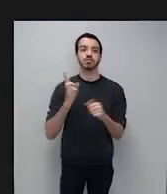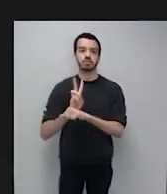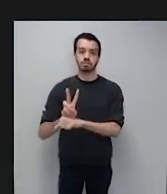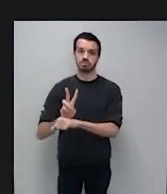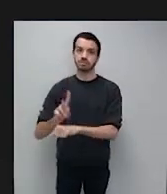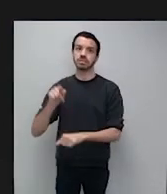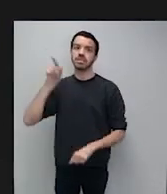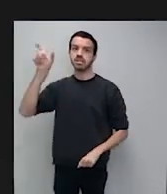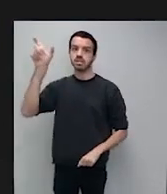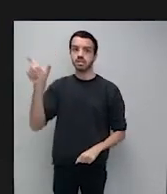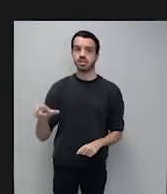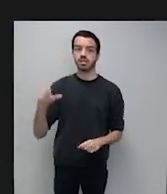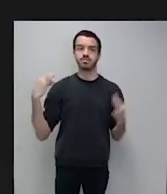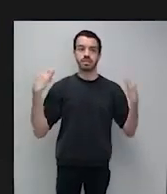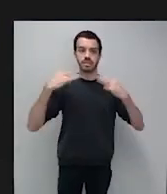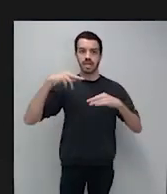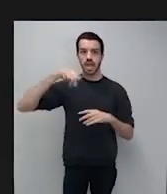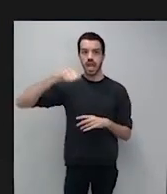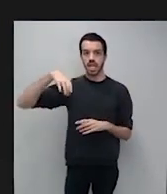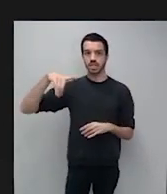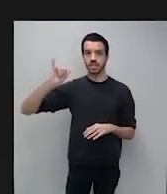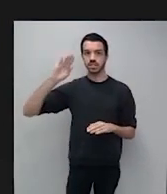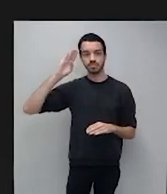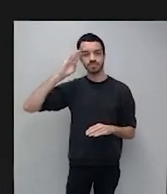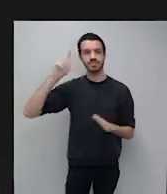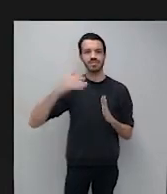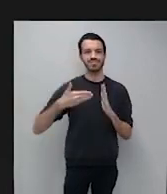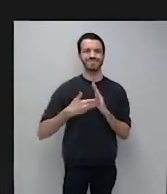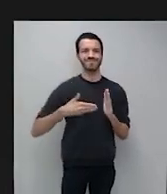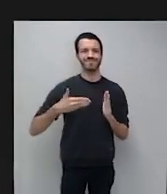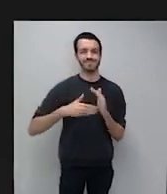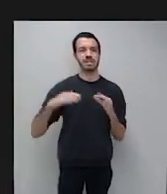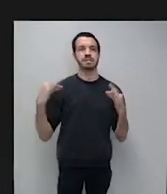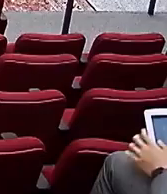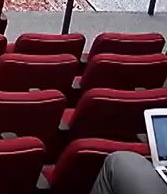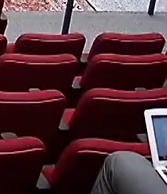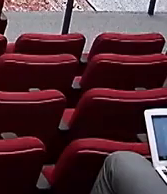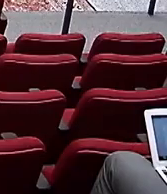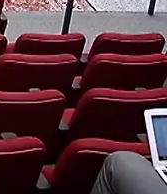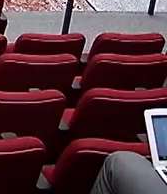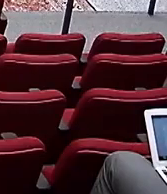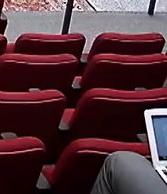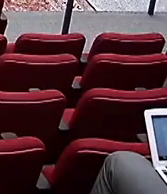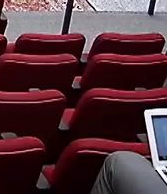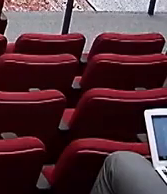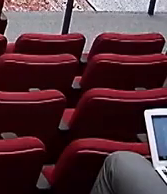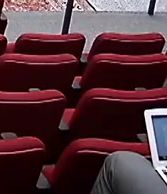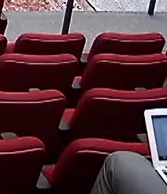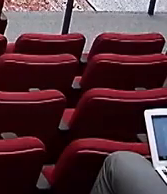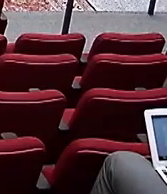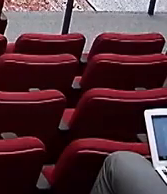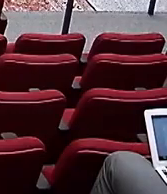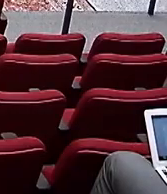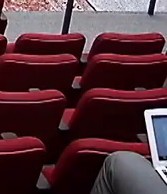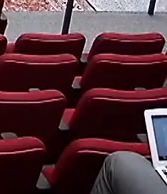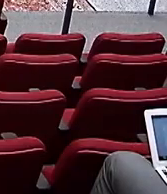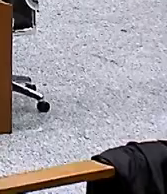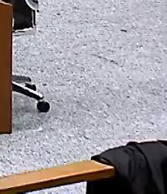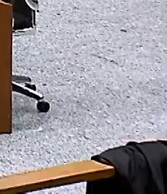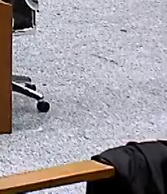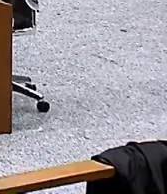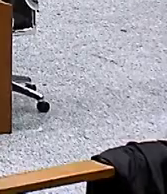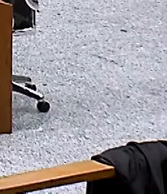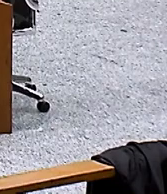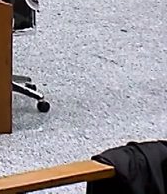de direito privado com fundamento de enriquecimento sem causa da entidade previdenciária porém recentemente a corte